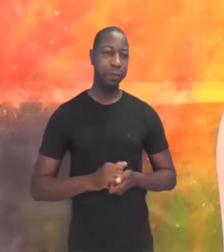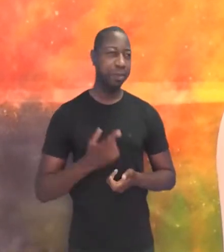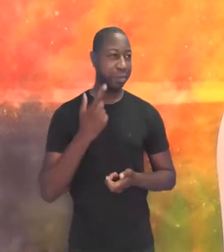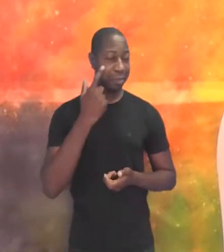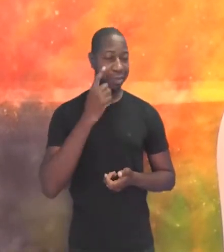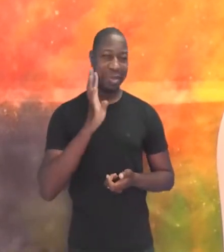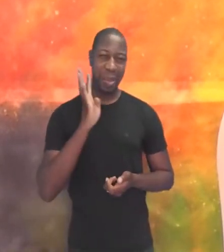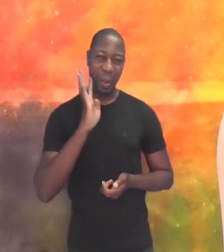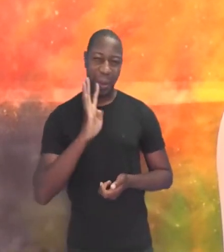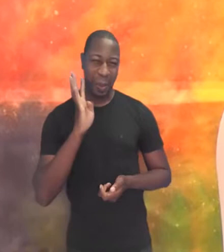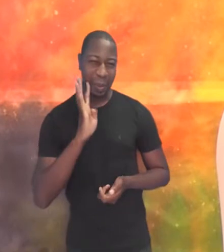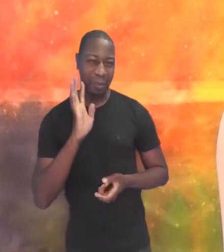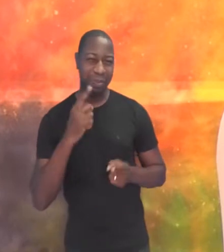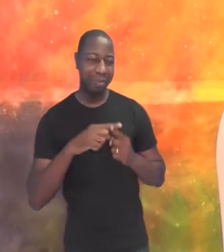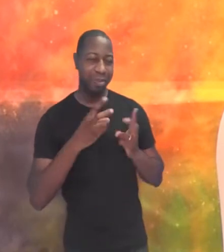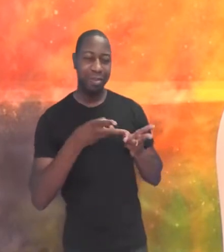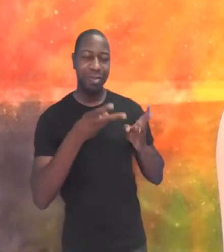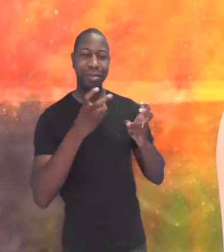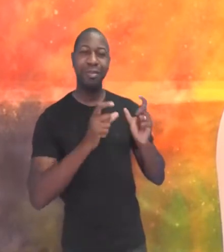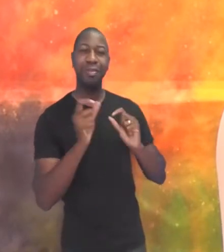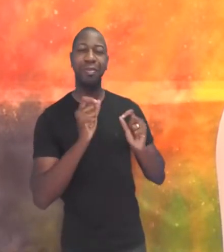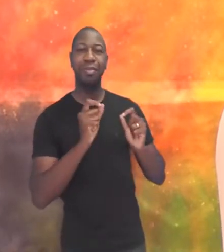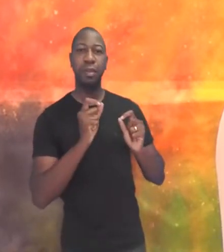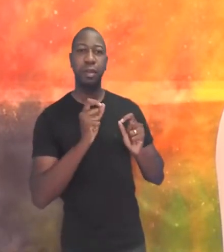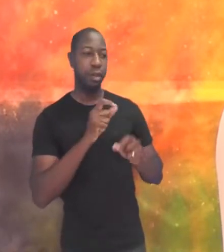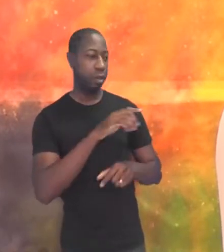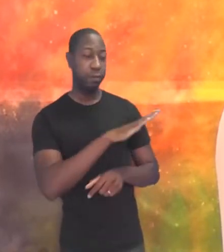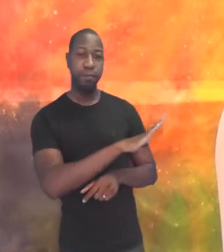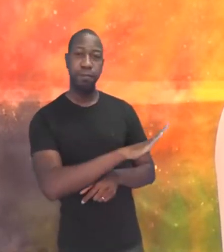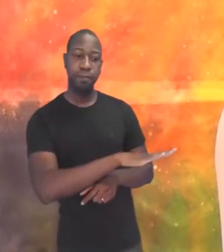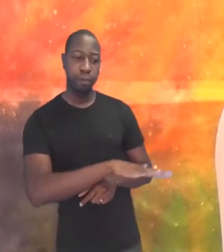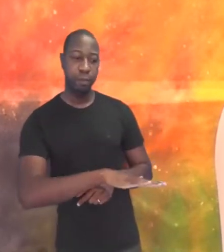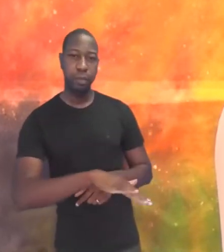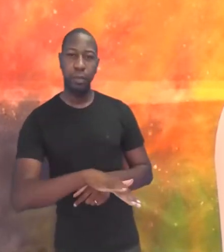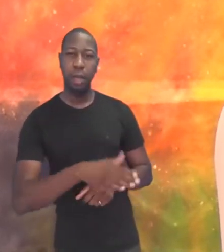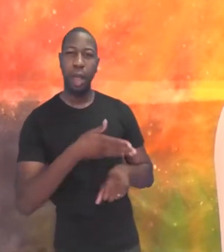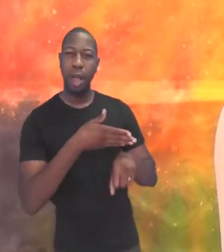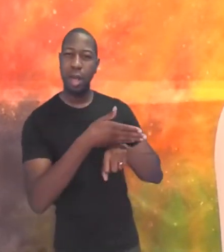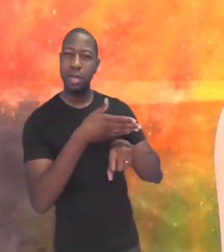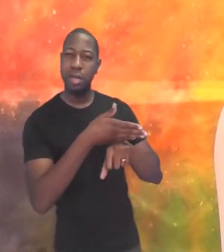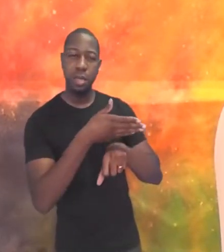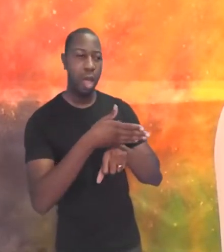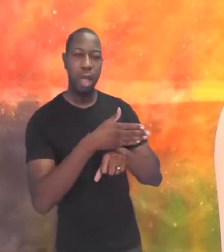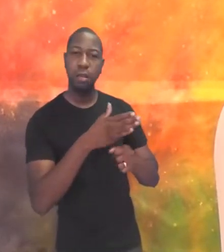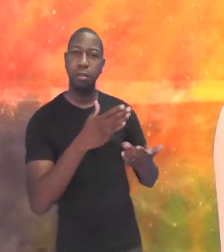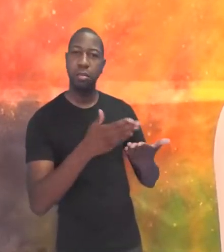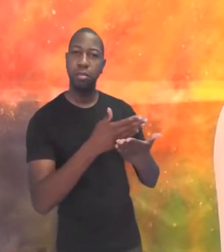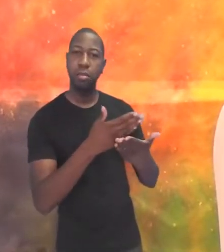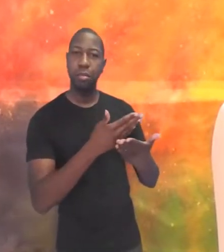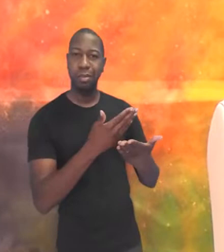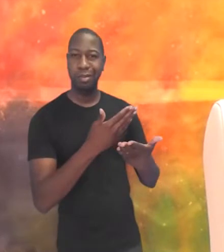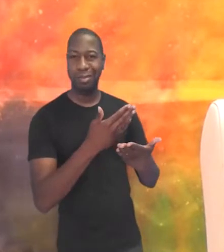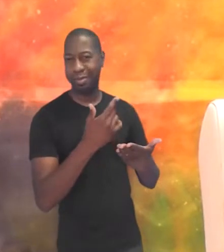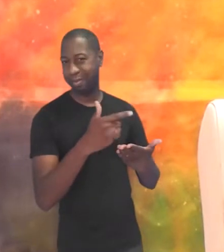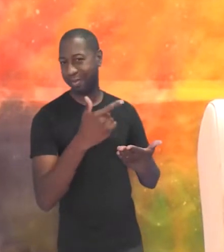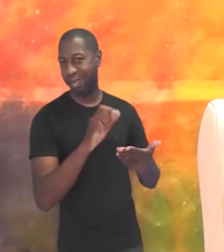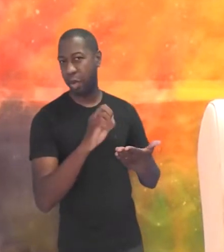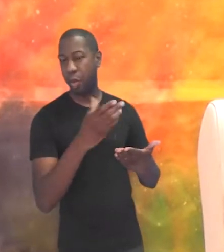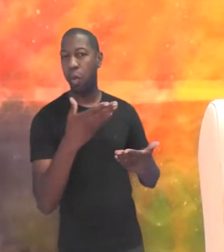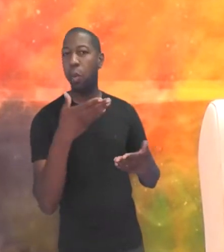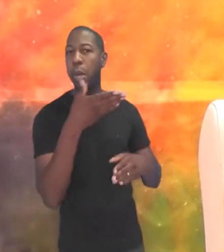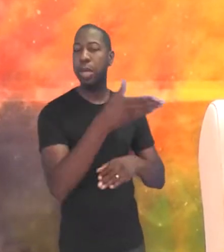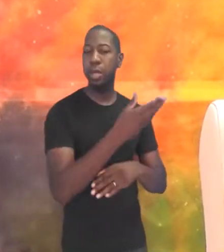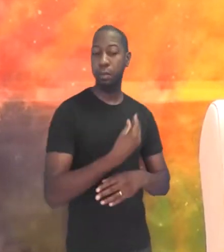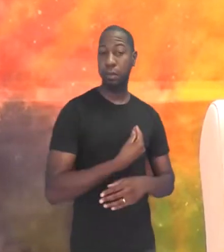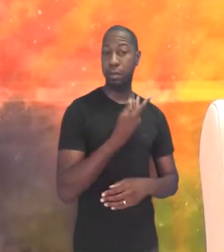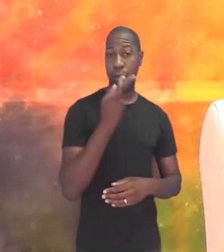interessante, porque a gente percebeu que tem muitas crianças que não têm acesso, não tem como visitar a FLIR. E